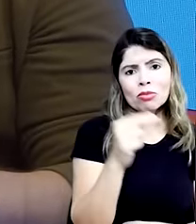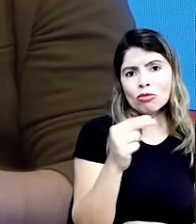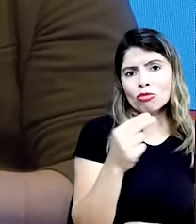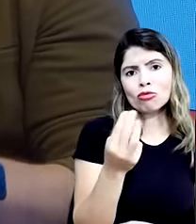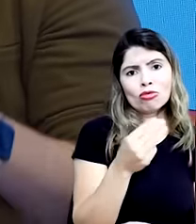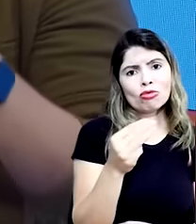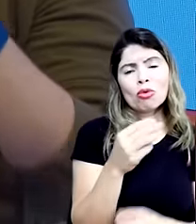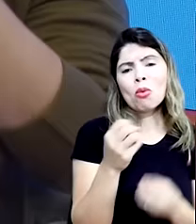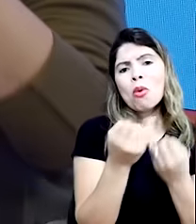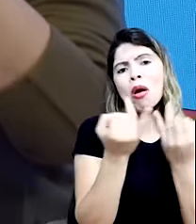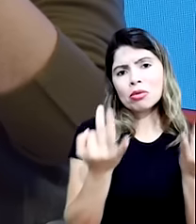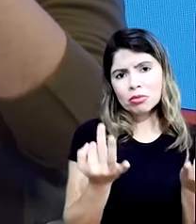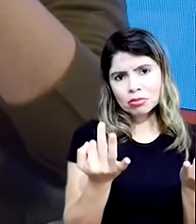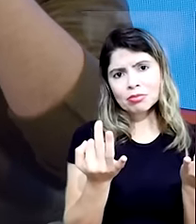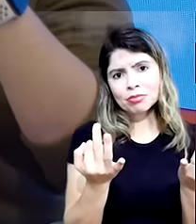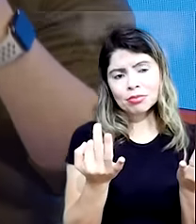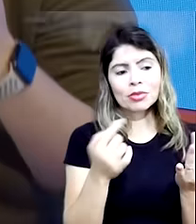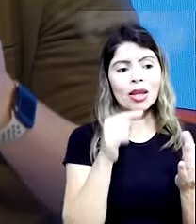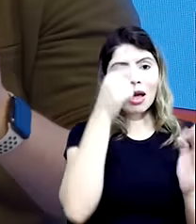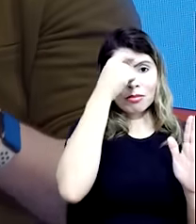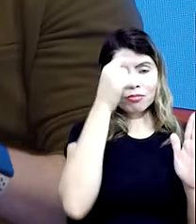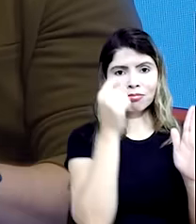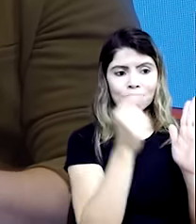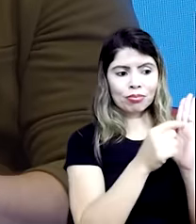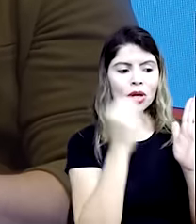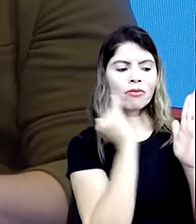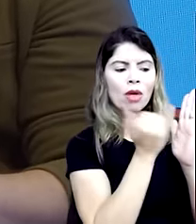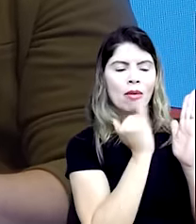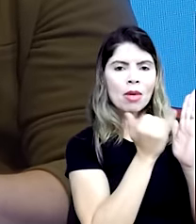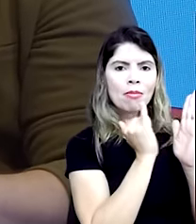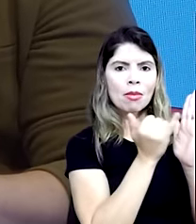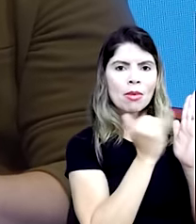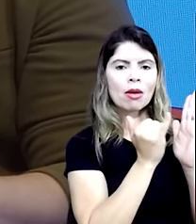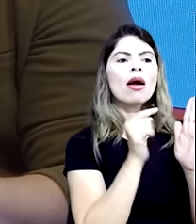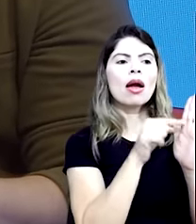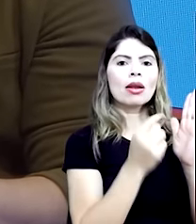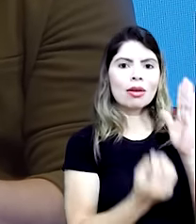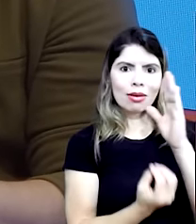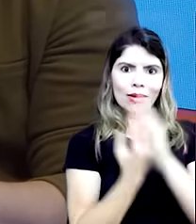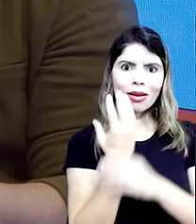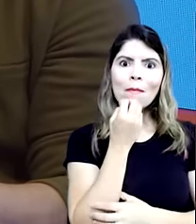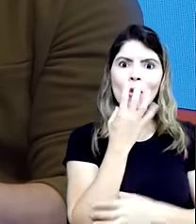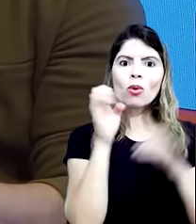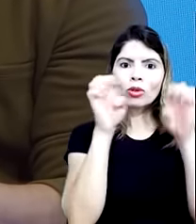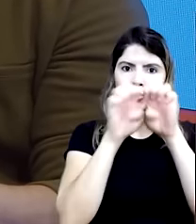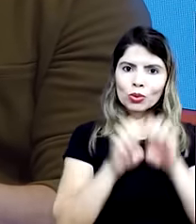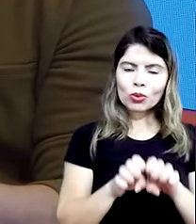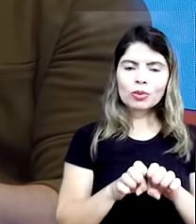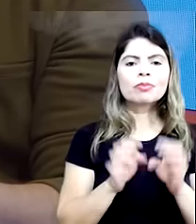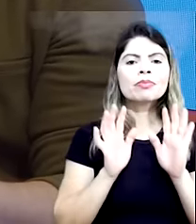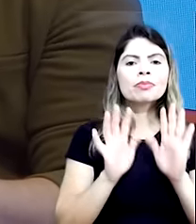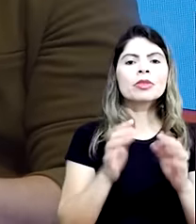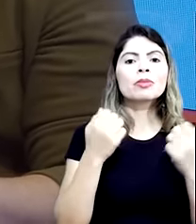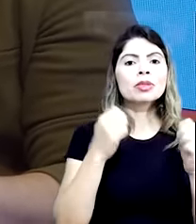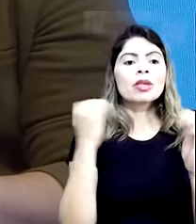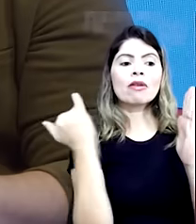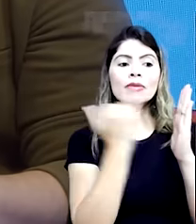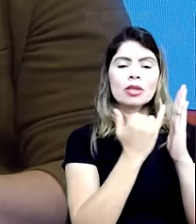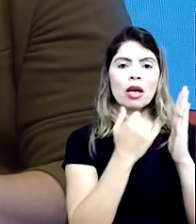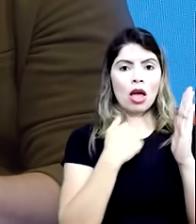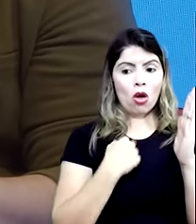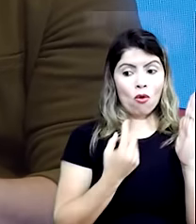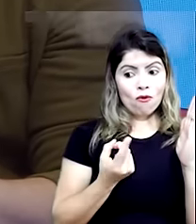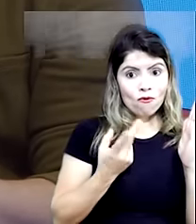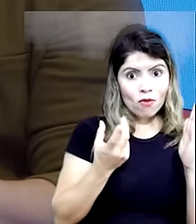minutos e aí ele vai fazer toda a estrutura mas para ele poder montar uma boa estrutura de roteiro você vai ter que dizer olha eu vendo